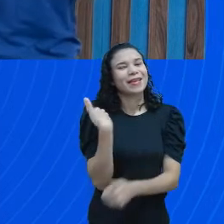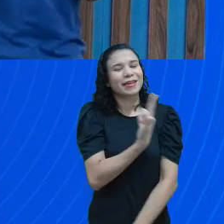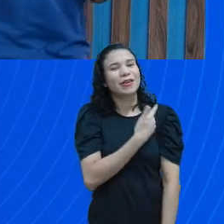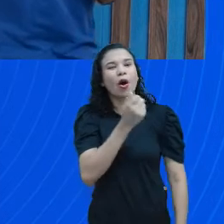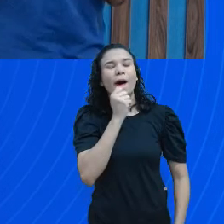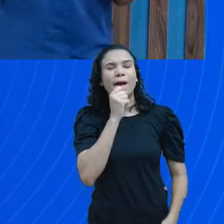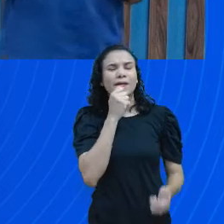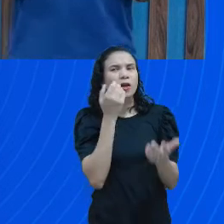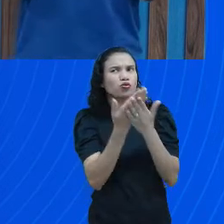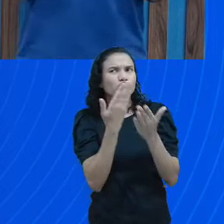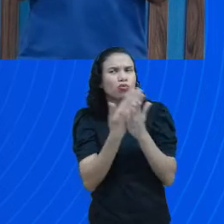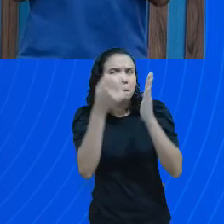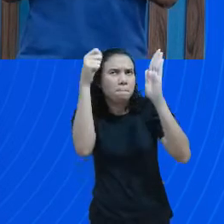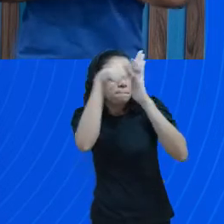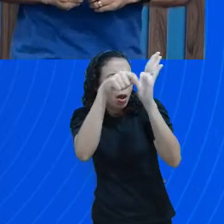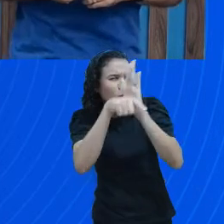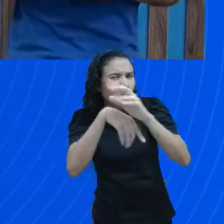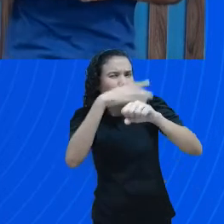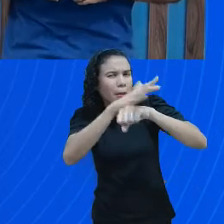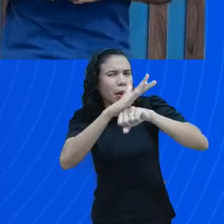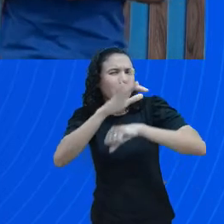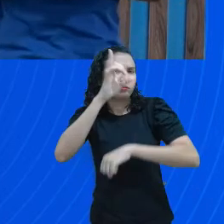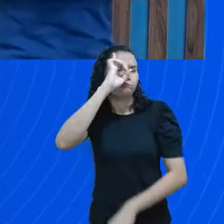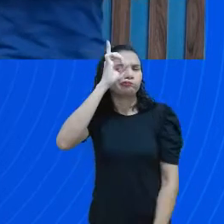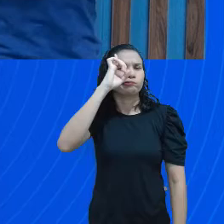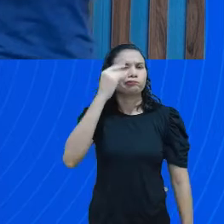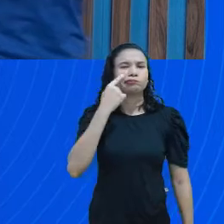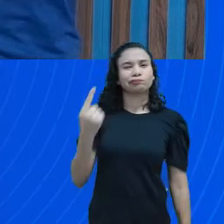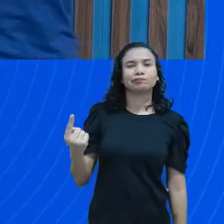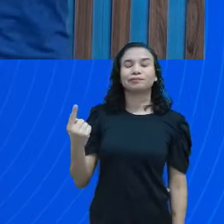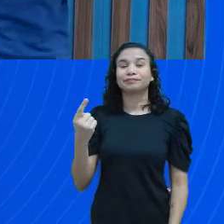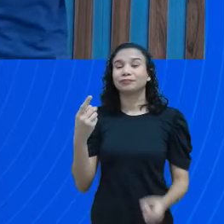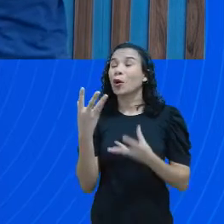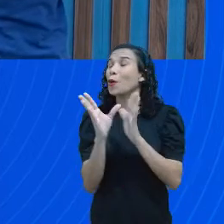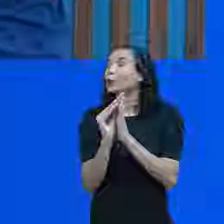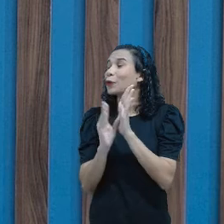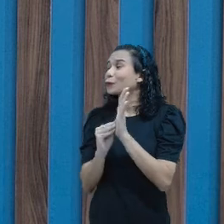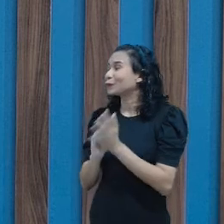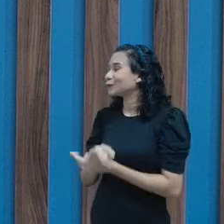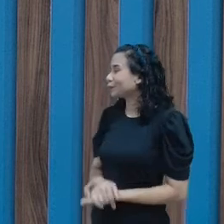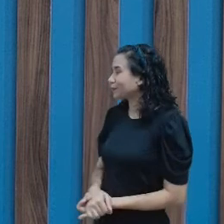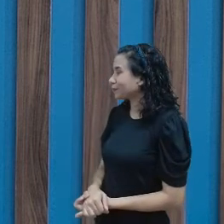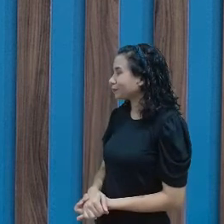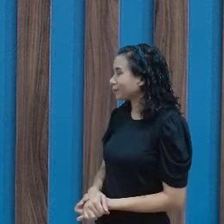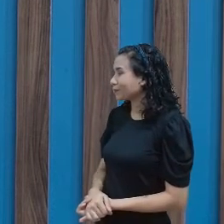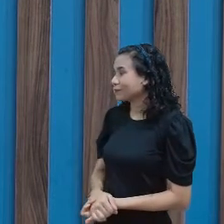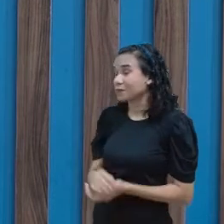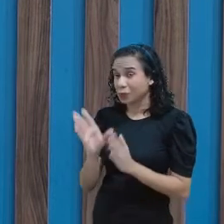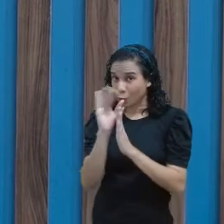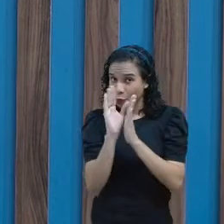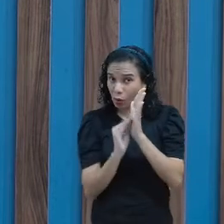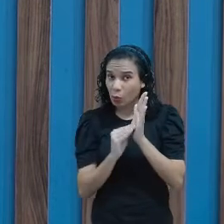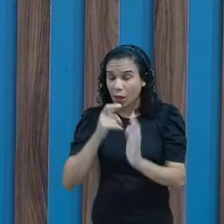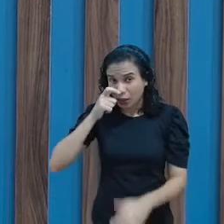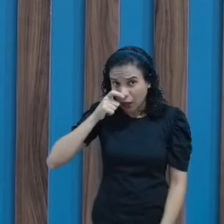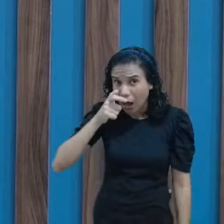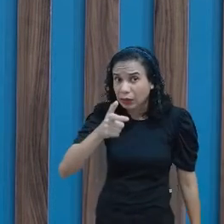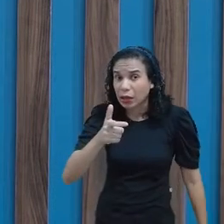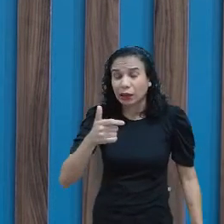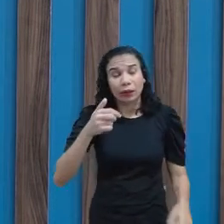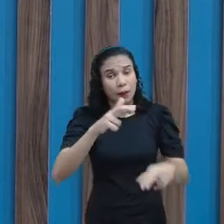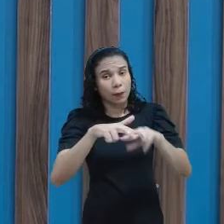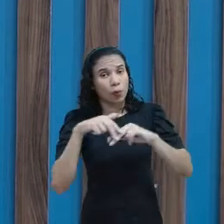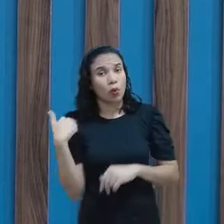ver problemas envolvendo isso no dia a dia, como é que cai essa parte. E aí esse conteúdo, Marta? Esse conteúdo é bastante interessante, inclusive a